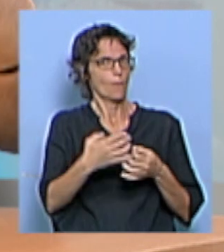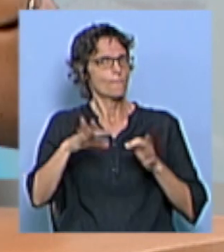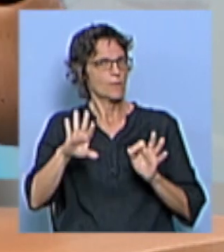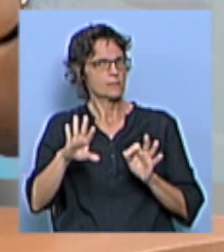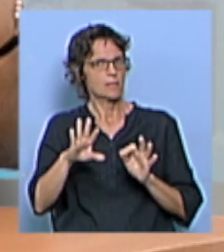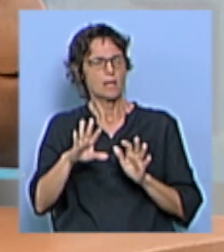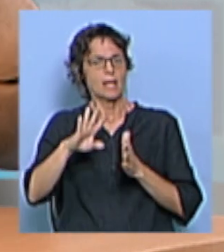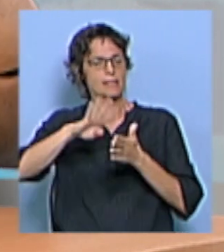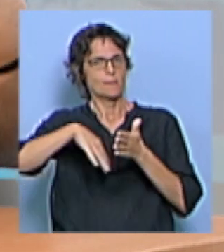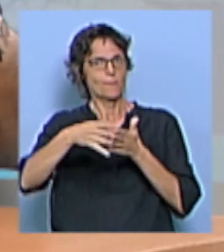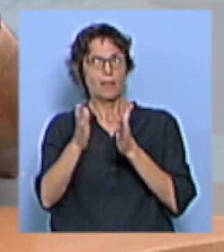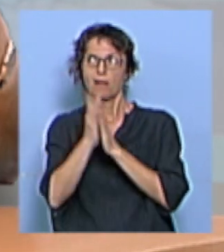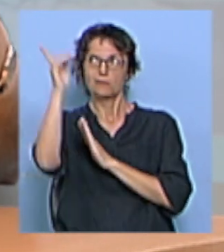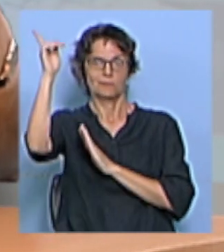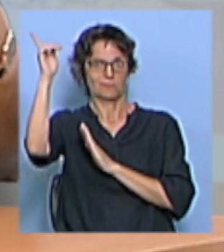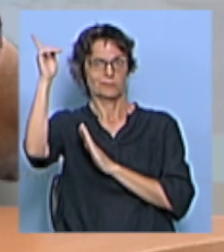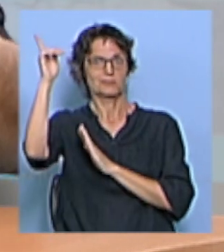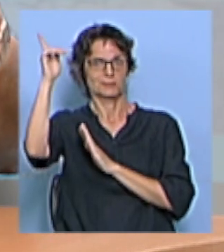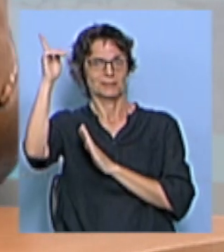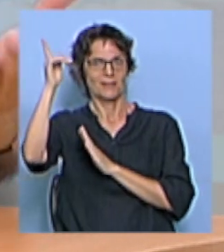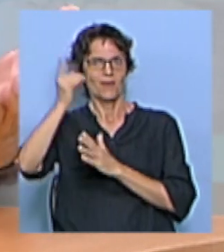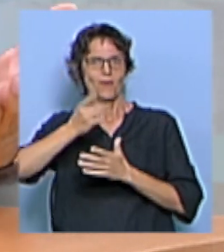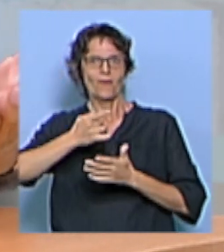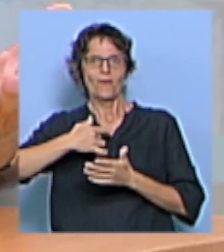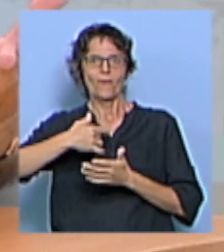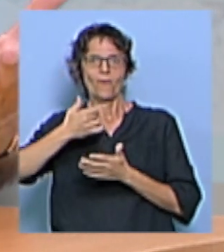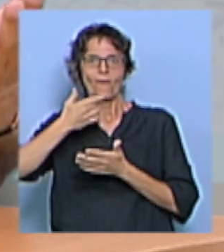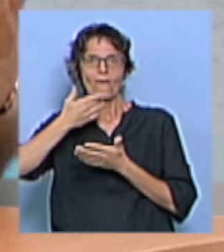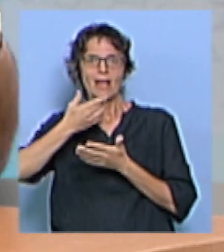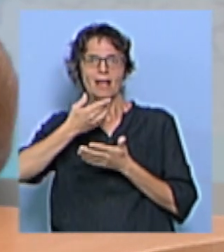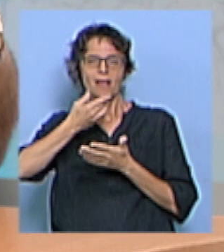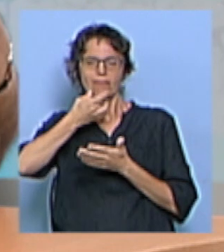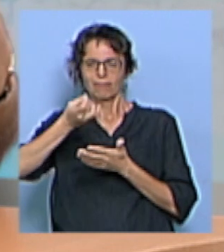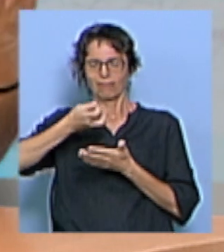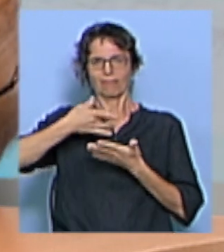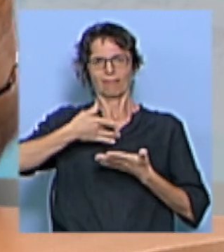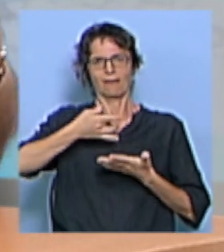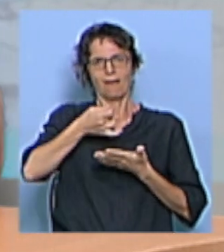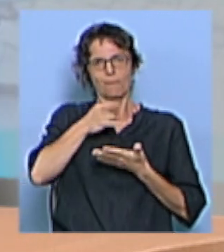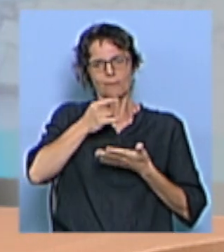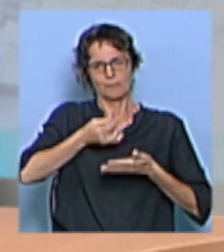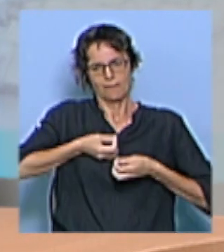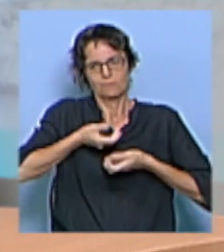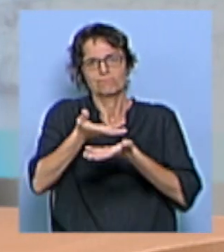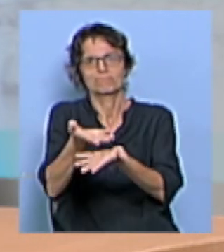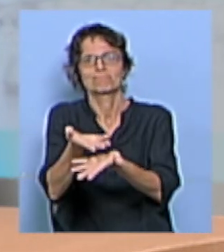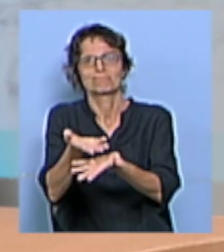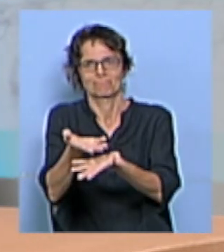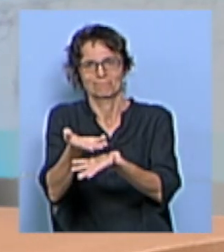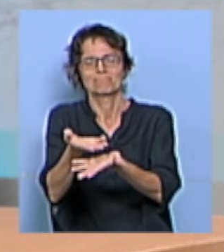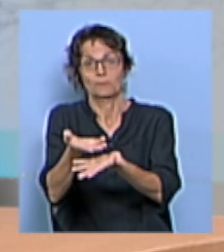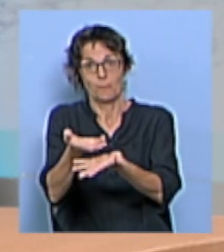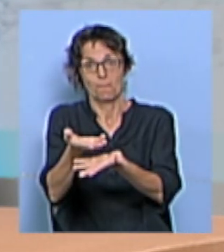o plano que Deus tem para cada um de nós é pôr-se ao serviço dos outros. Isso às vezes implica alguma cruz. Ora bem, o que é que e